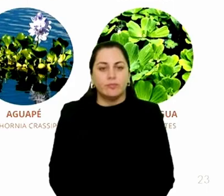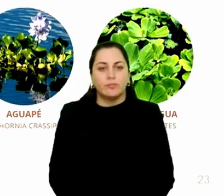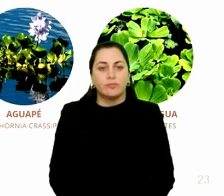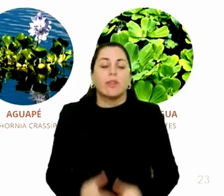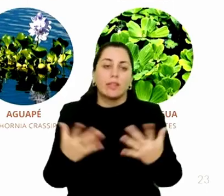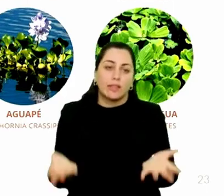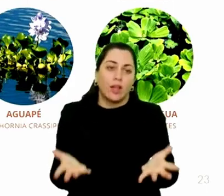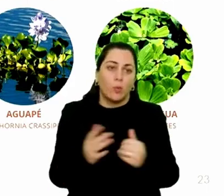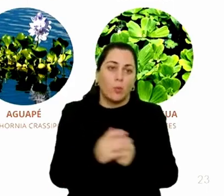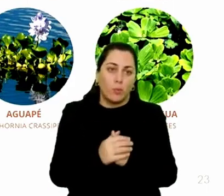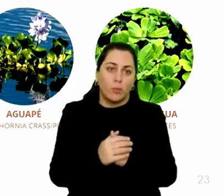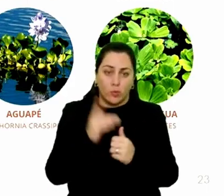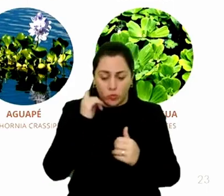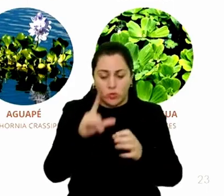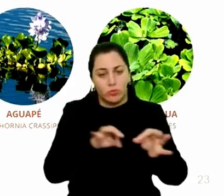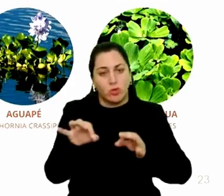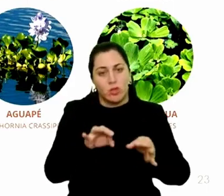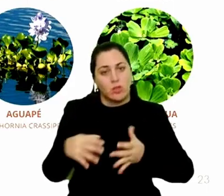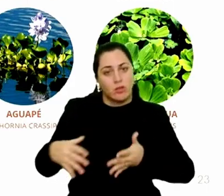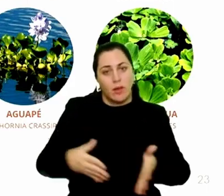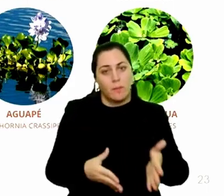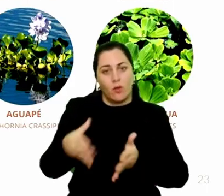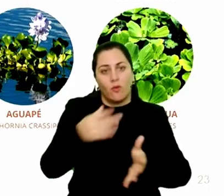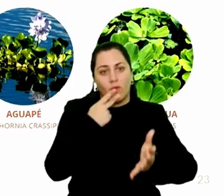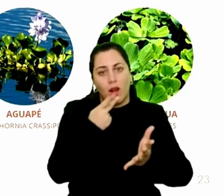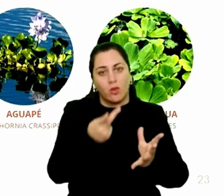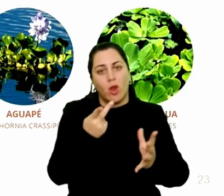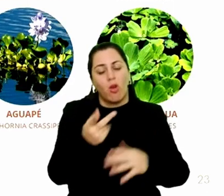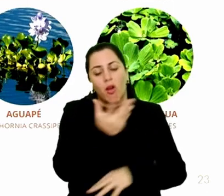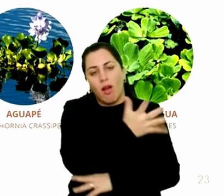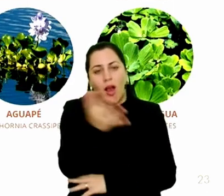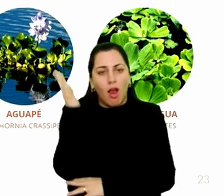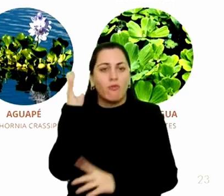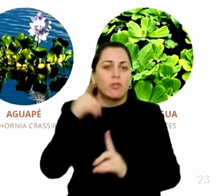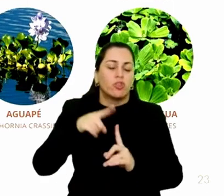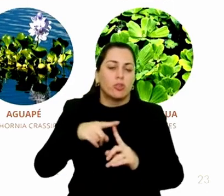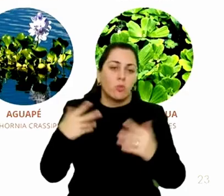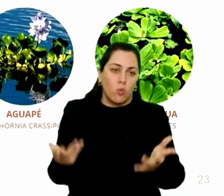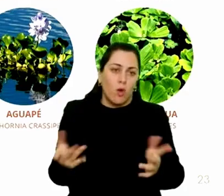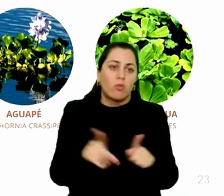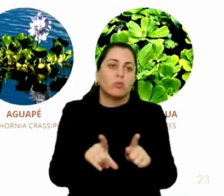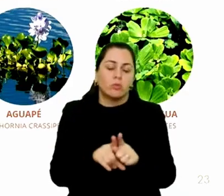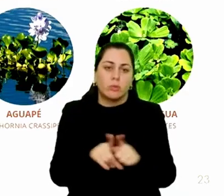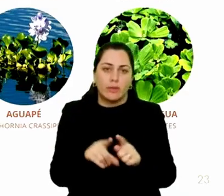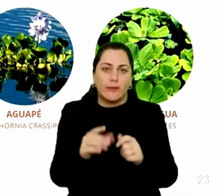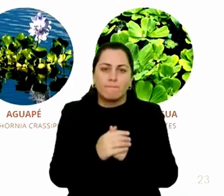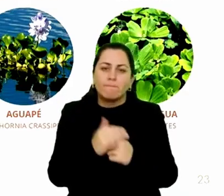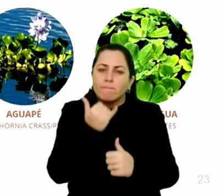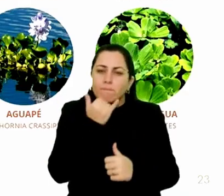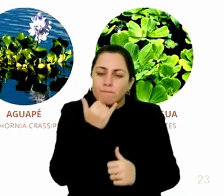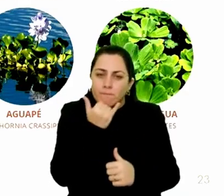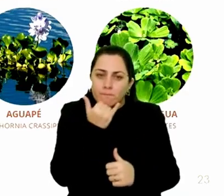E, bom, então, para compor esse percurso, falando um pouco agora no âmbito paisagístico, foi proposto também... Rafaela, com